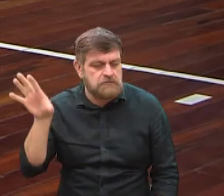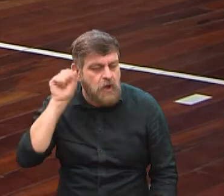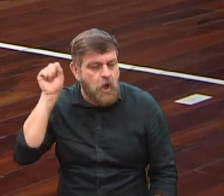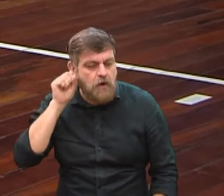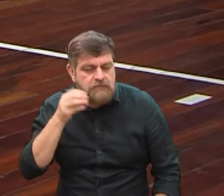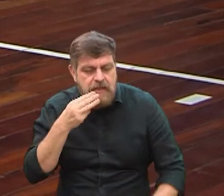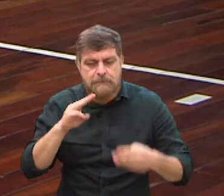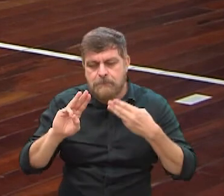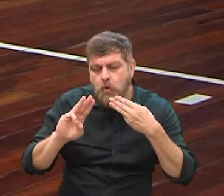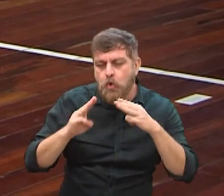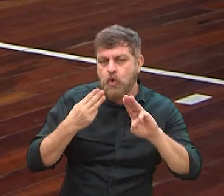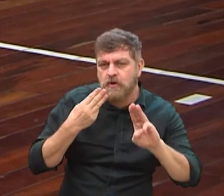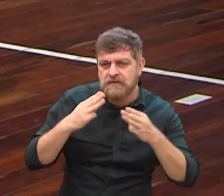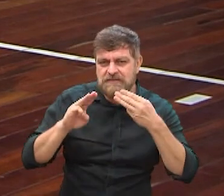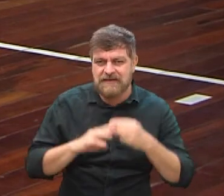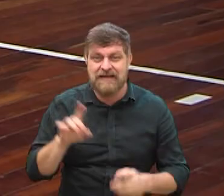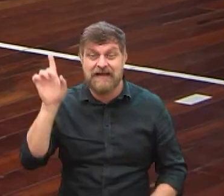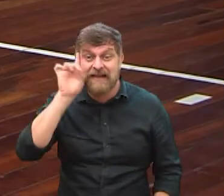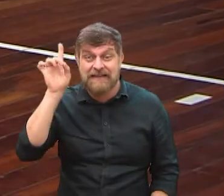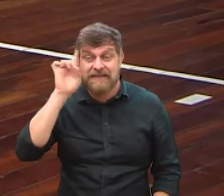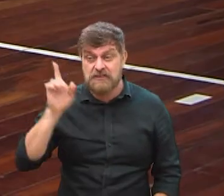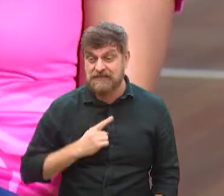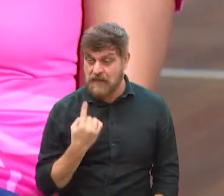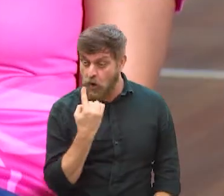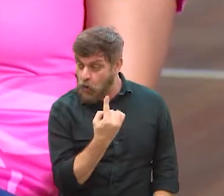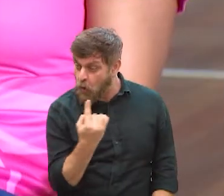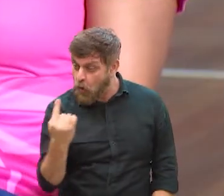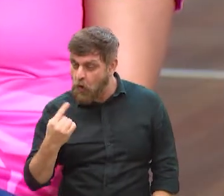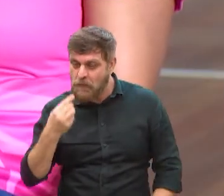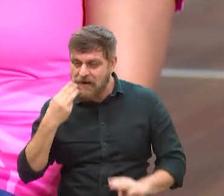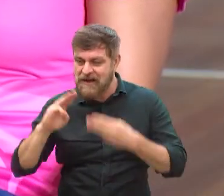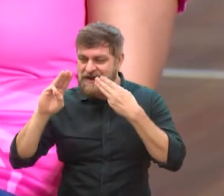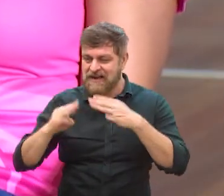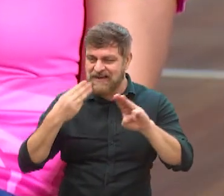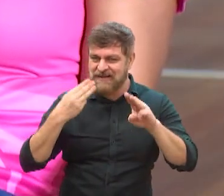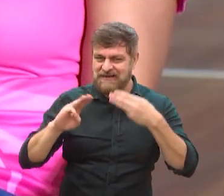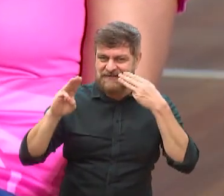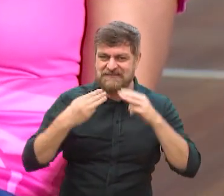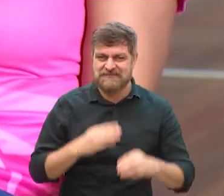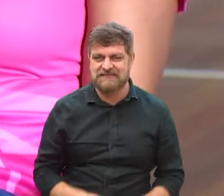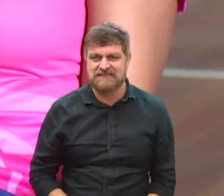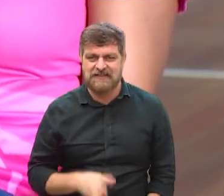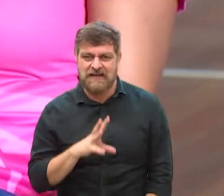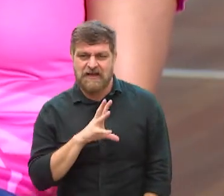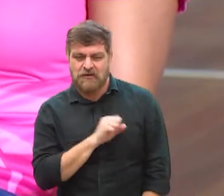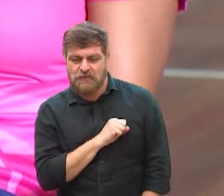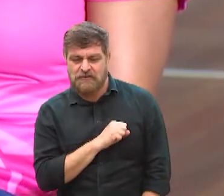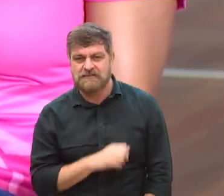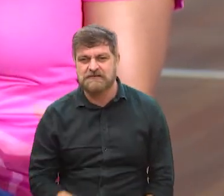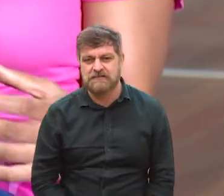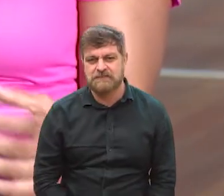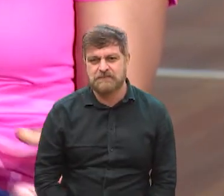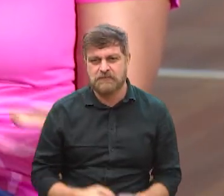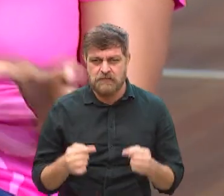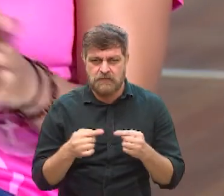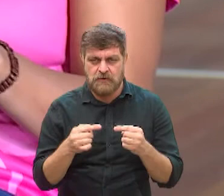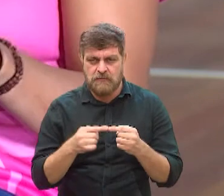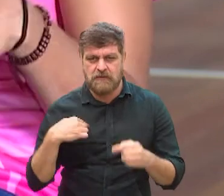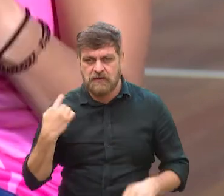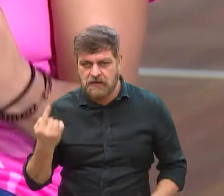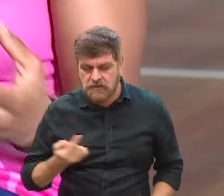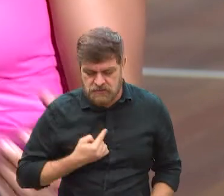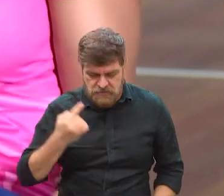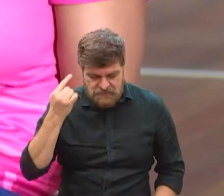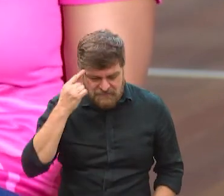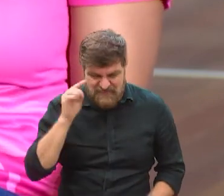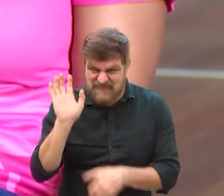Cada dia, assim, tem uma música. Às vezes eu escuto alguma música relacionada, que a gente fala